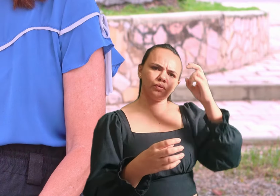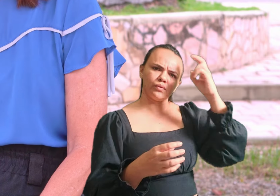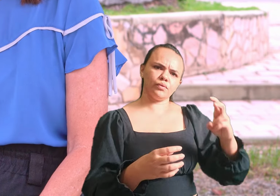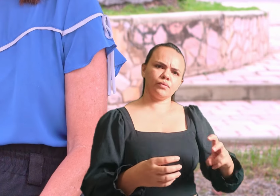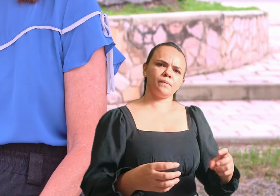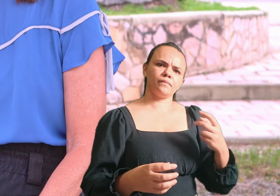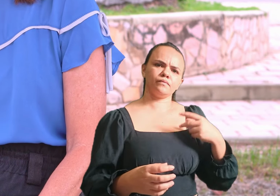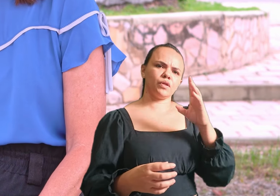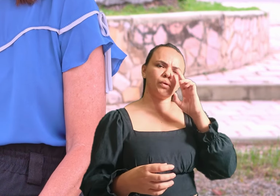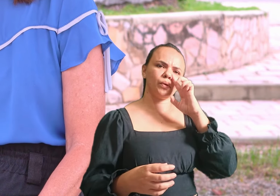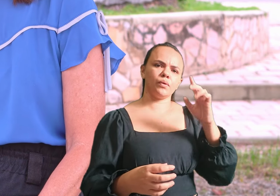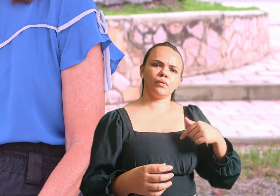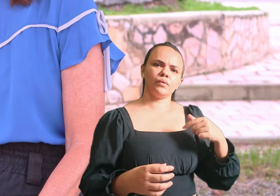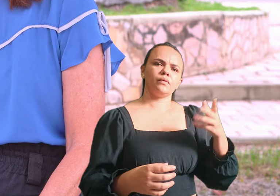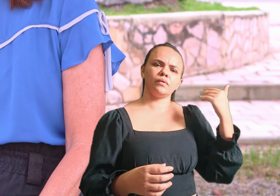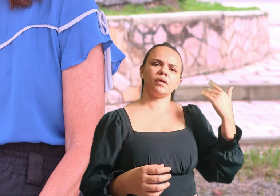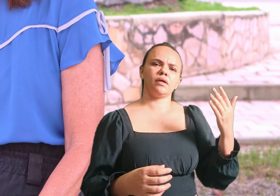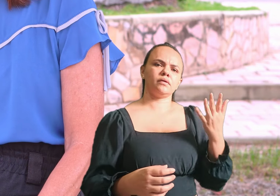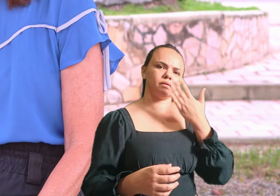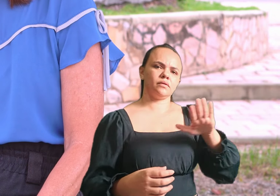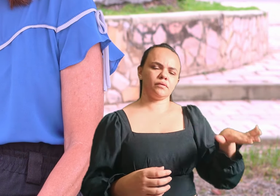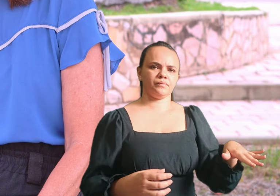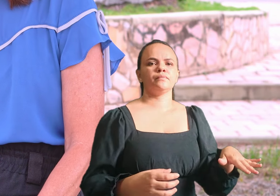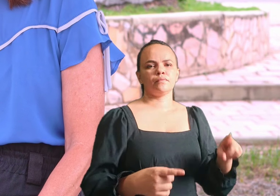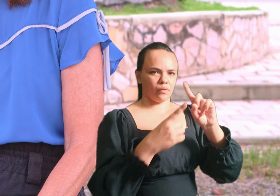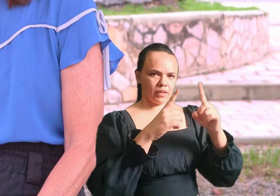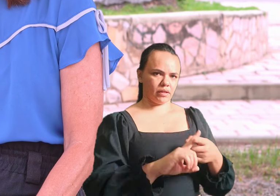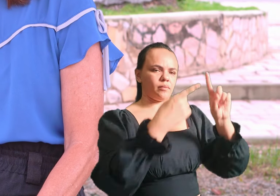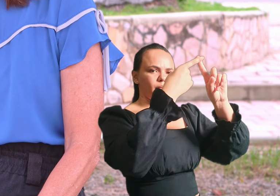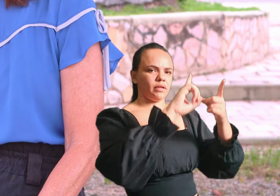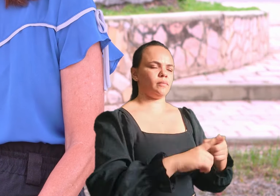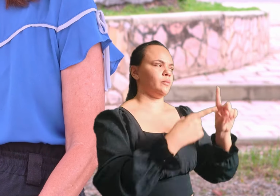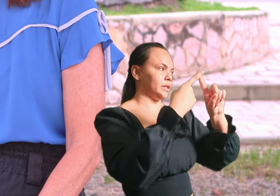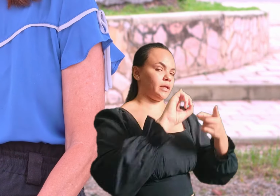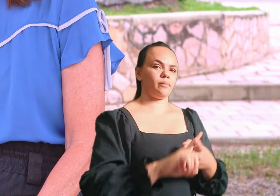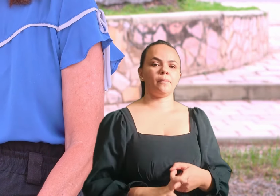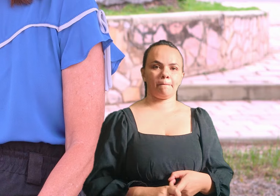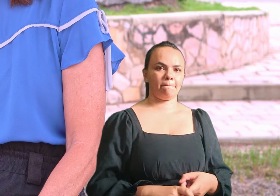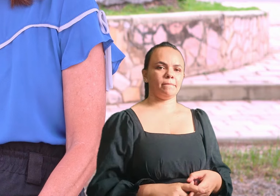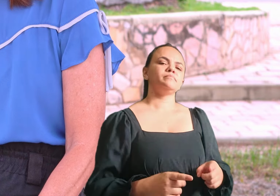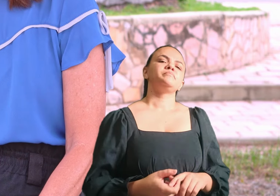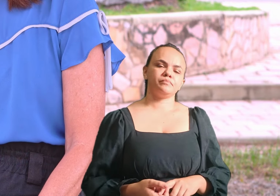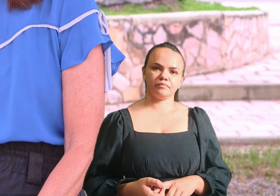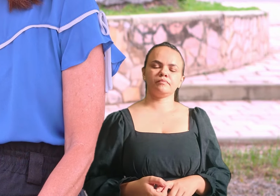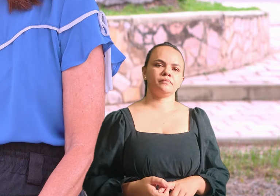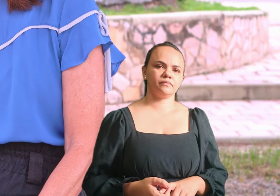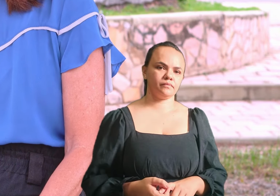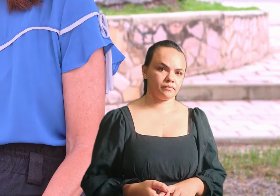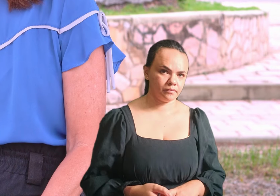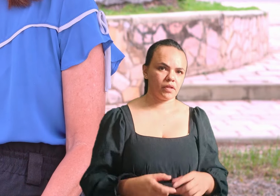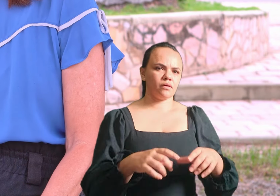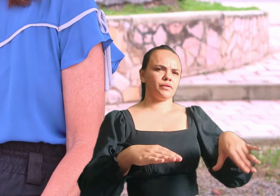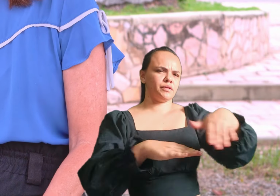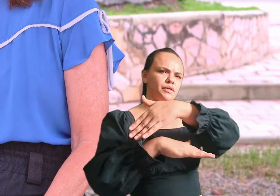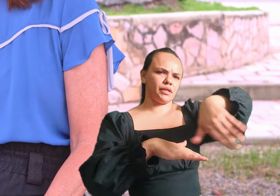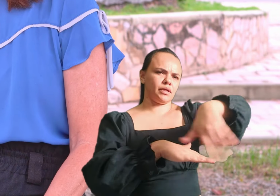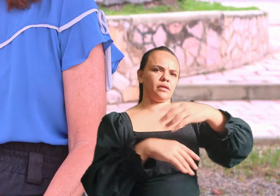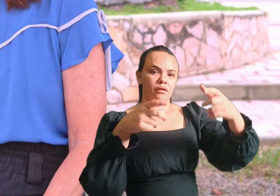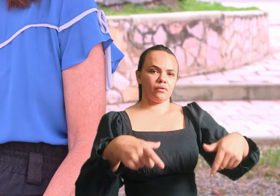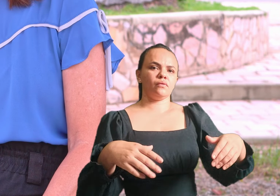assisti enquanto menina que era o maneiro pau que acontece lá na rua que hoje